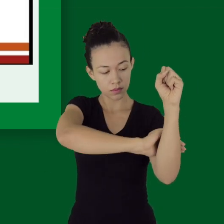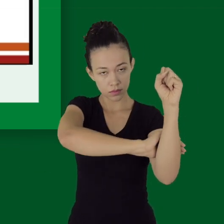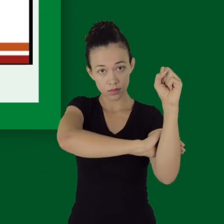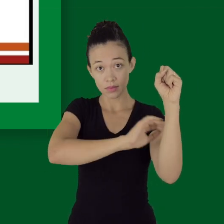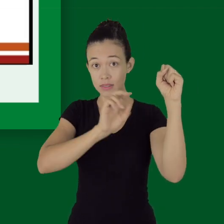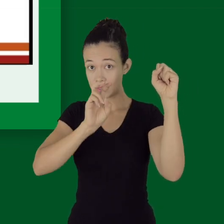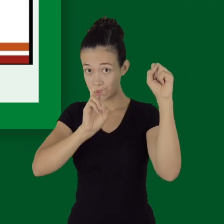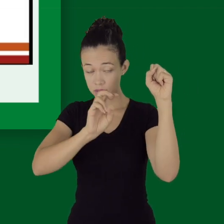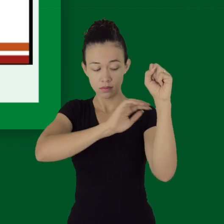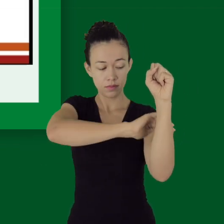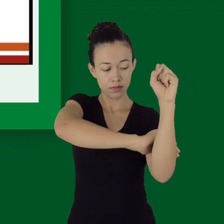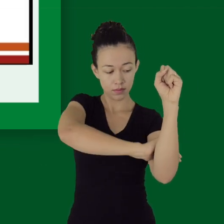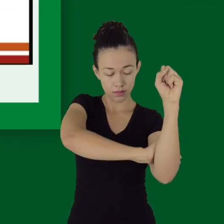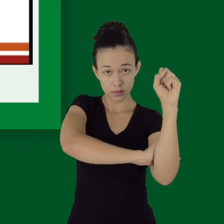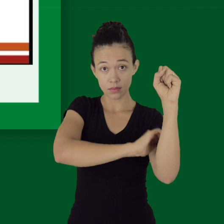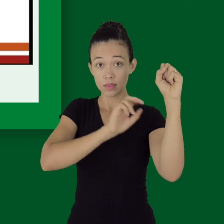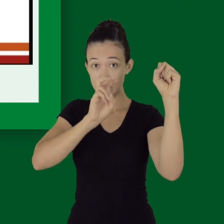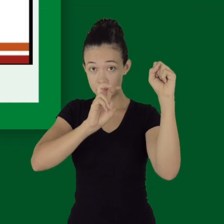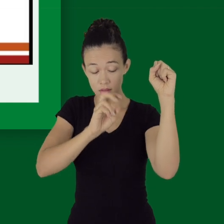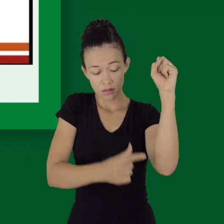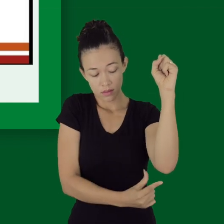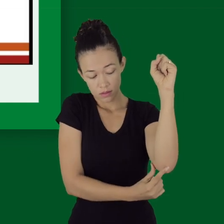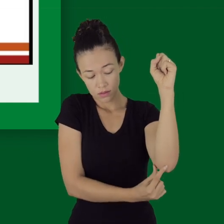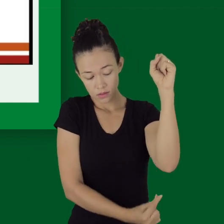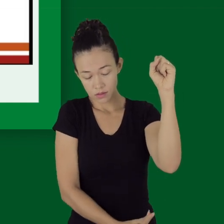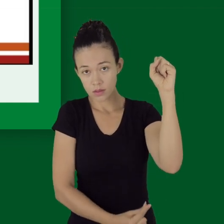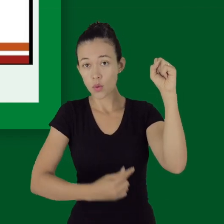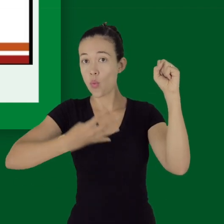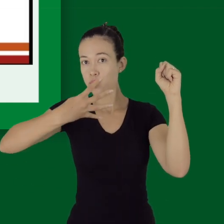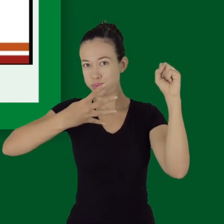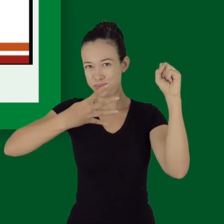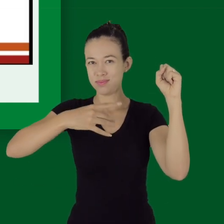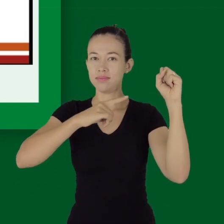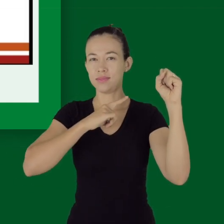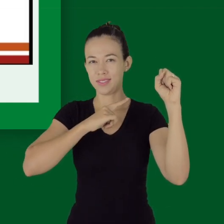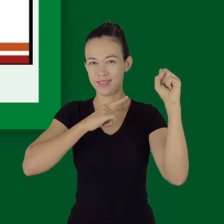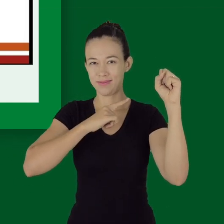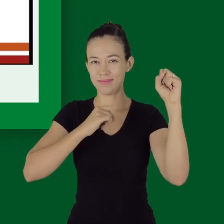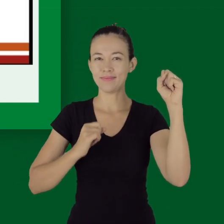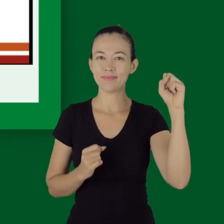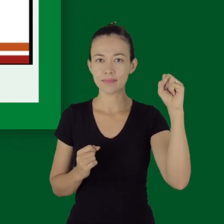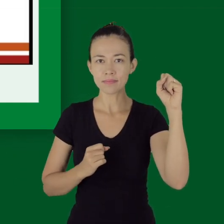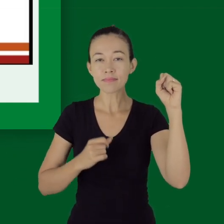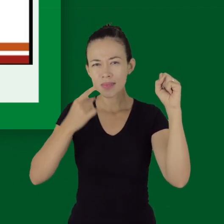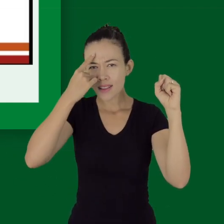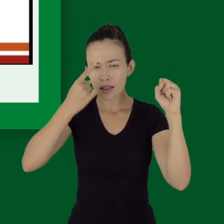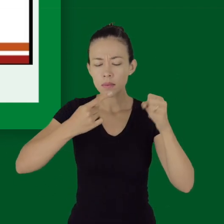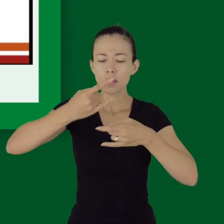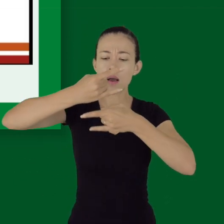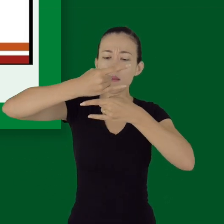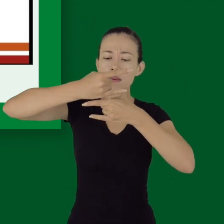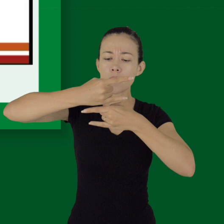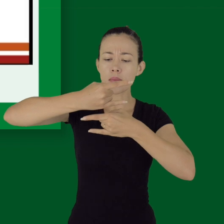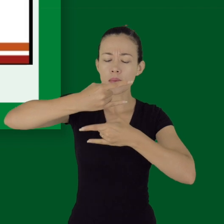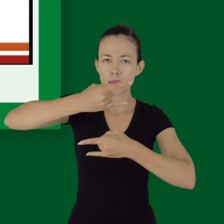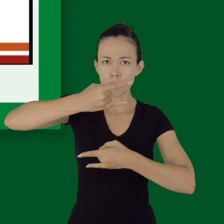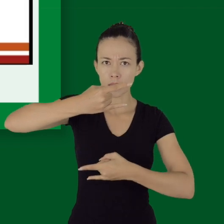lombares e 5 ossos fundidos na região sacra e 4 ossos fundidos na região do tórax. Acontece